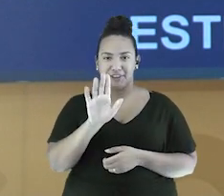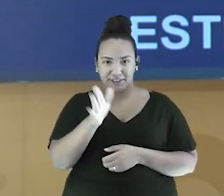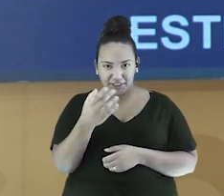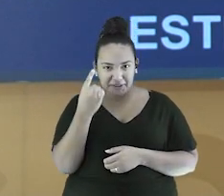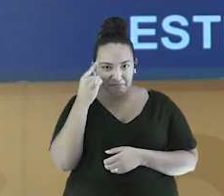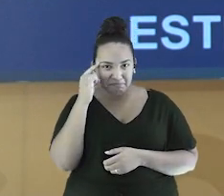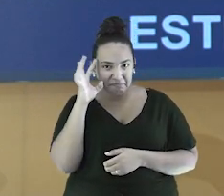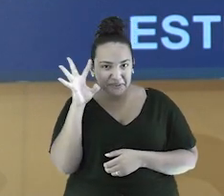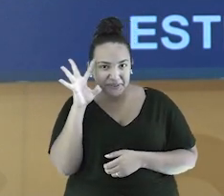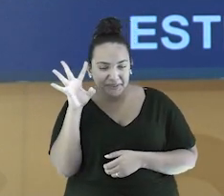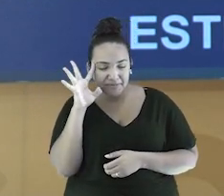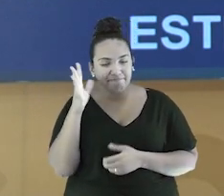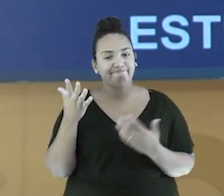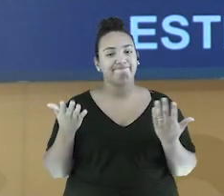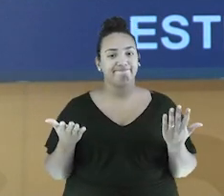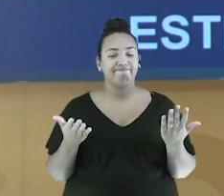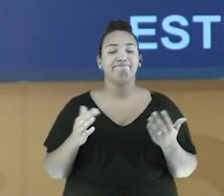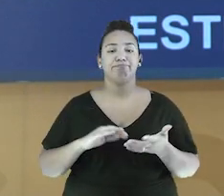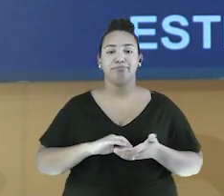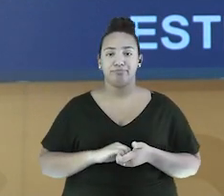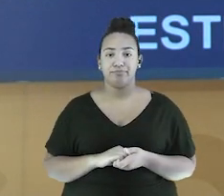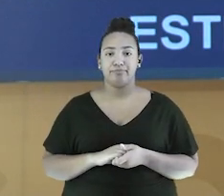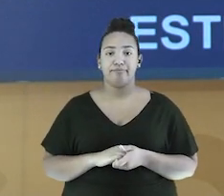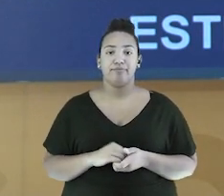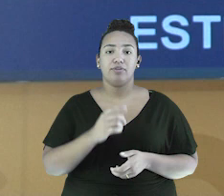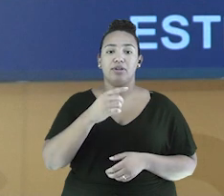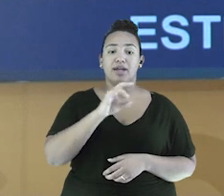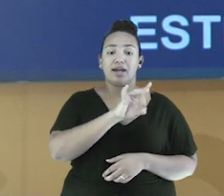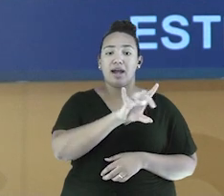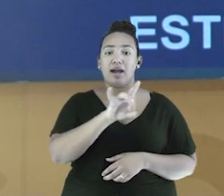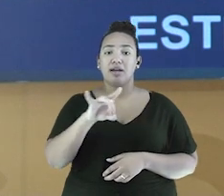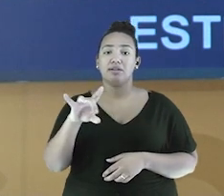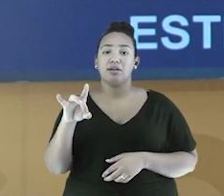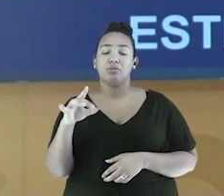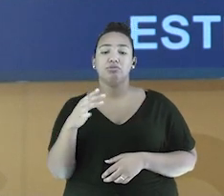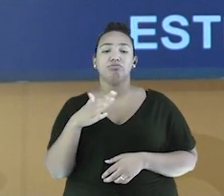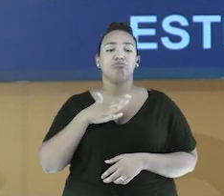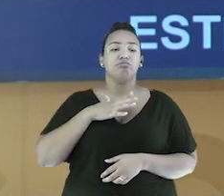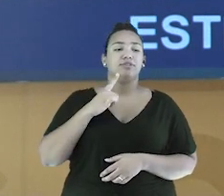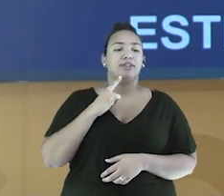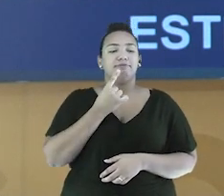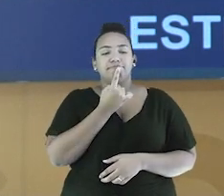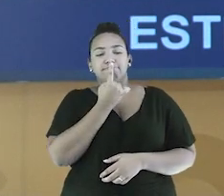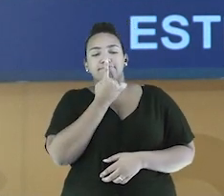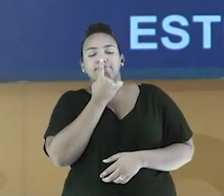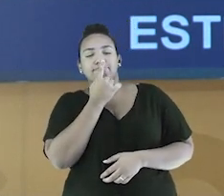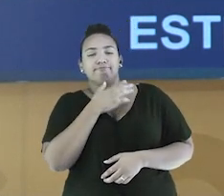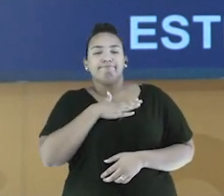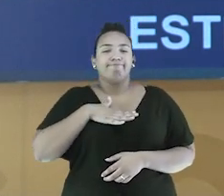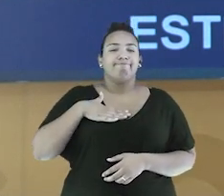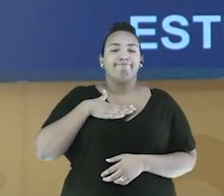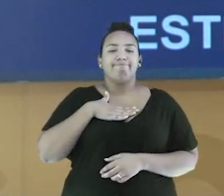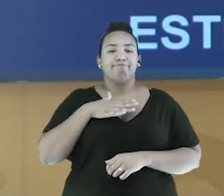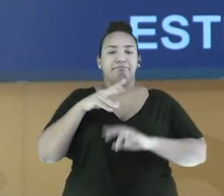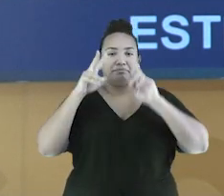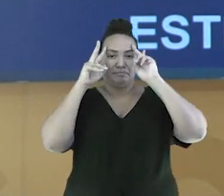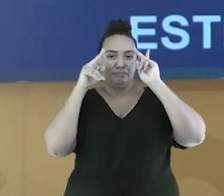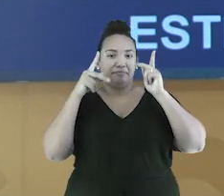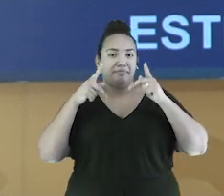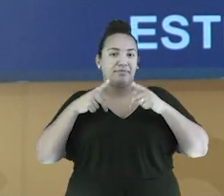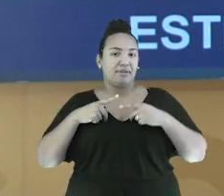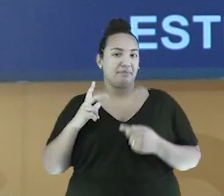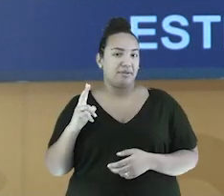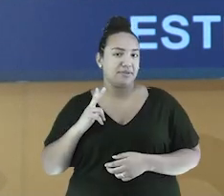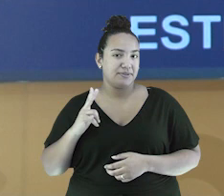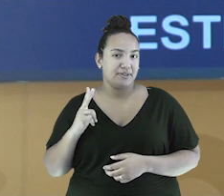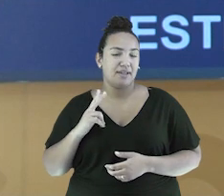pensar nisso? Em por que cada um de nós tem um gosto diferente? Cada um de nós tem um gosto próprio, pois